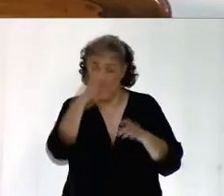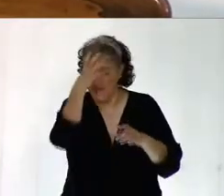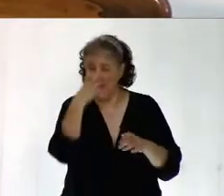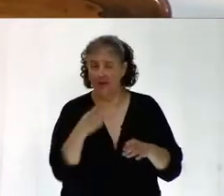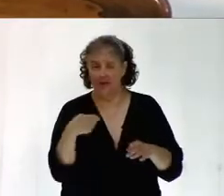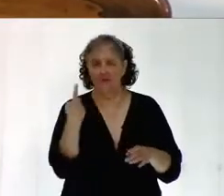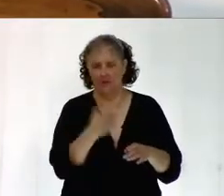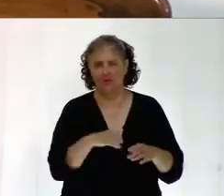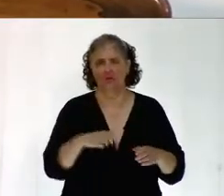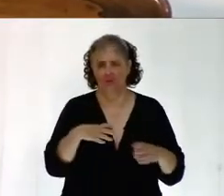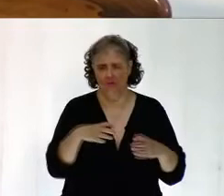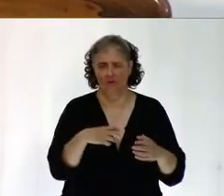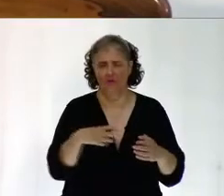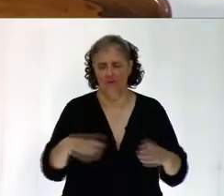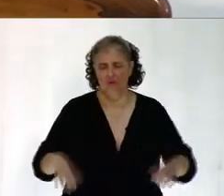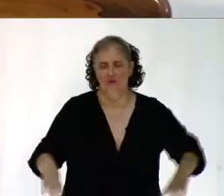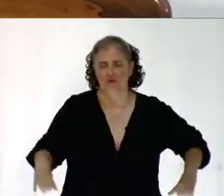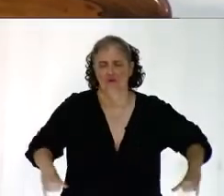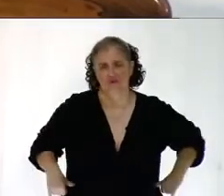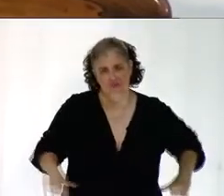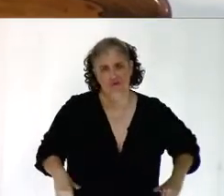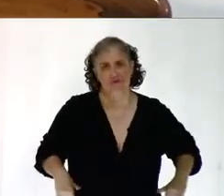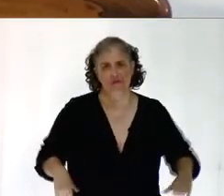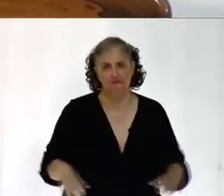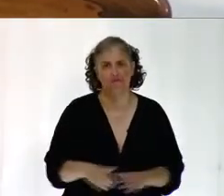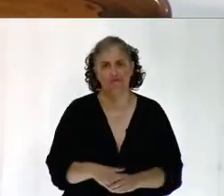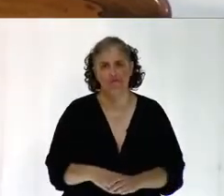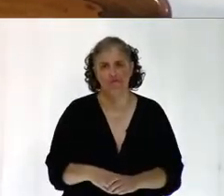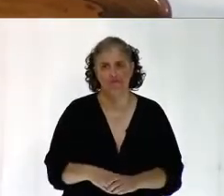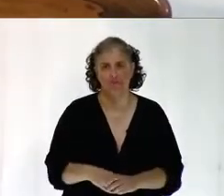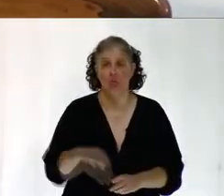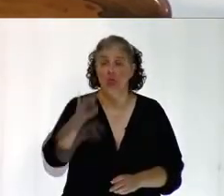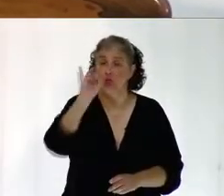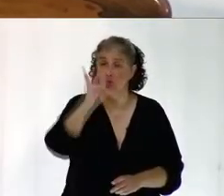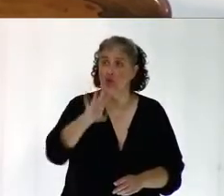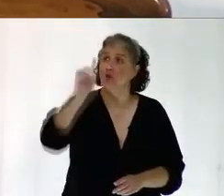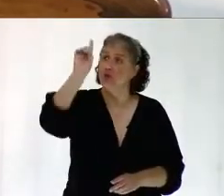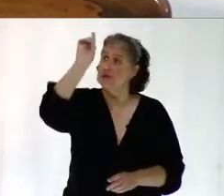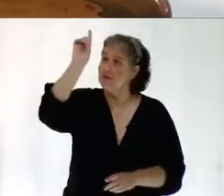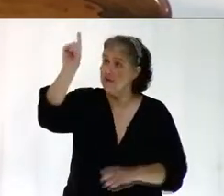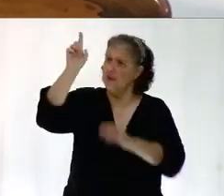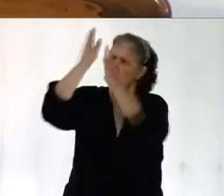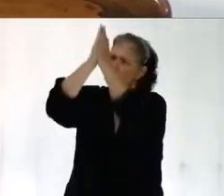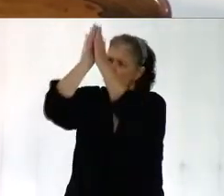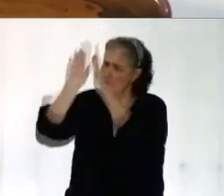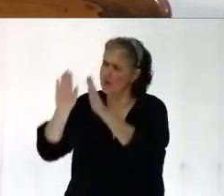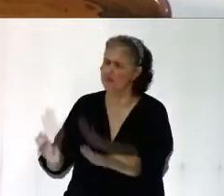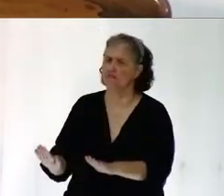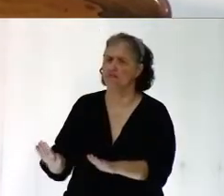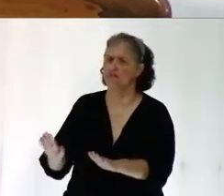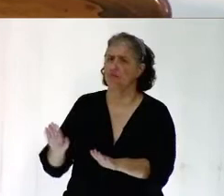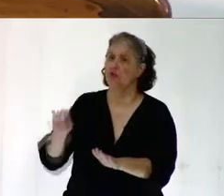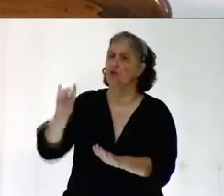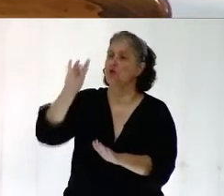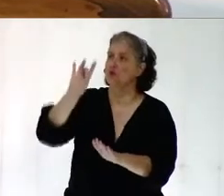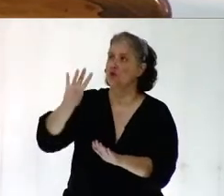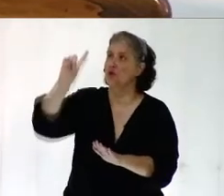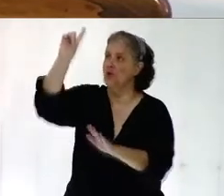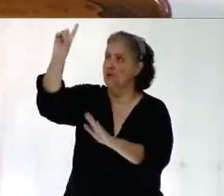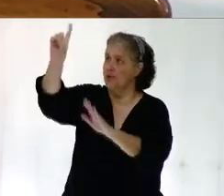teu deus adorarás e só a ele darás culto